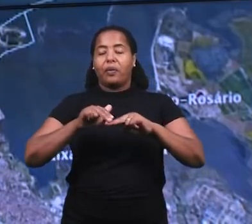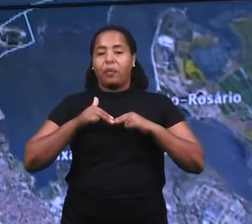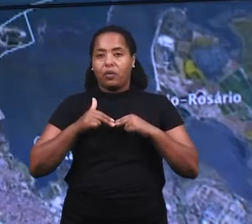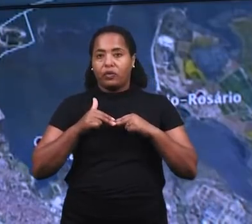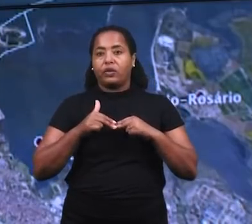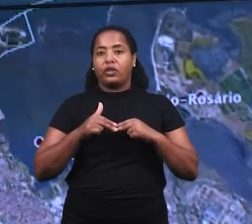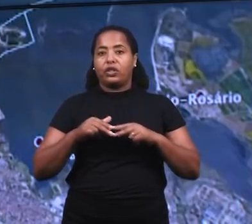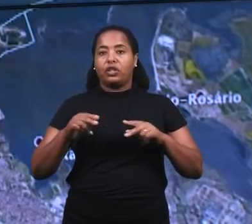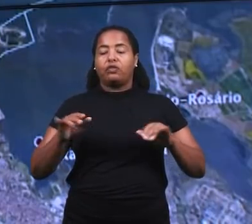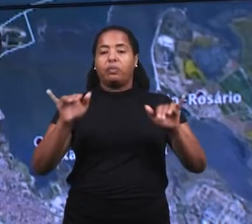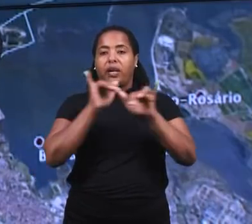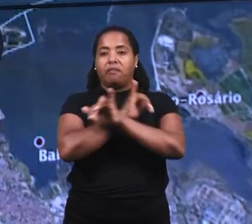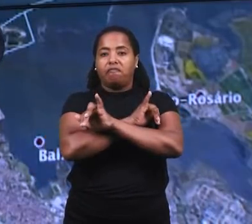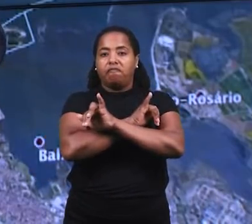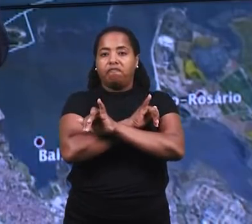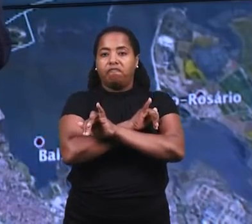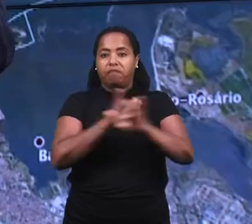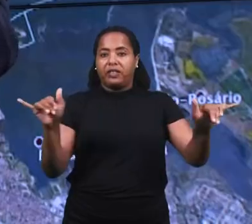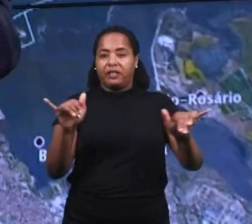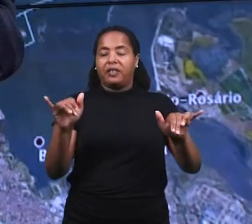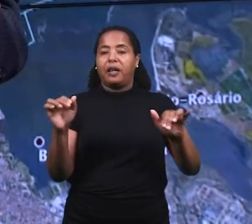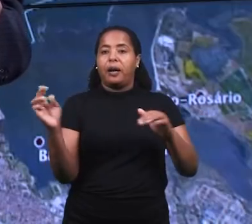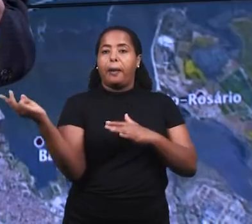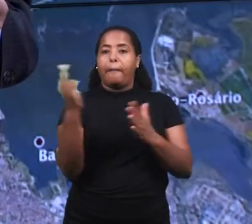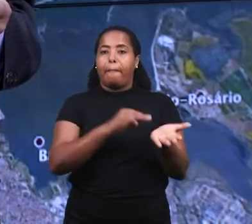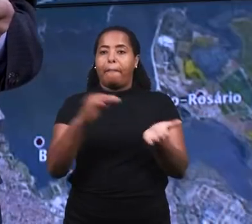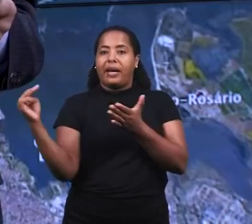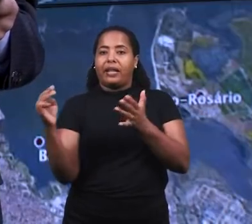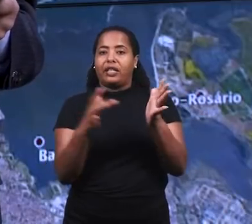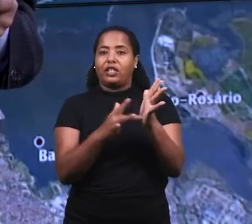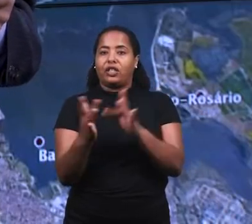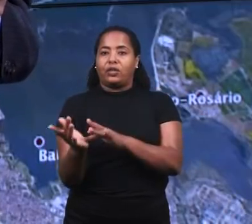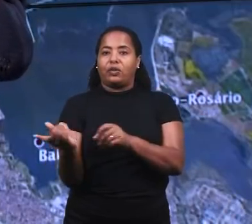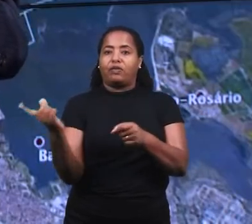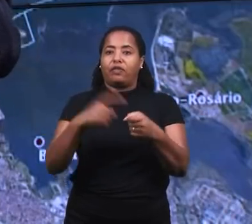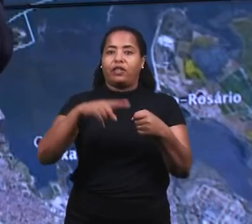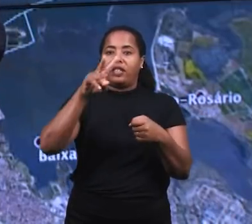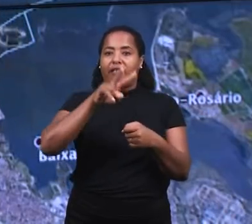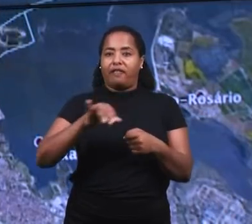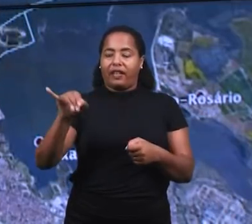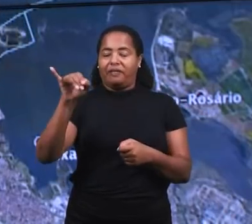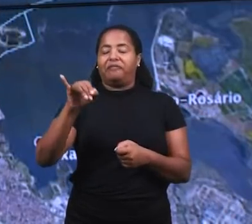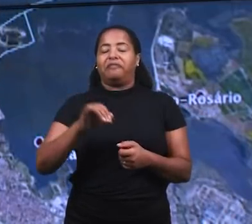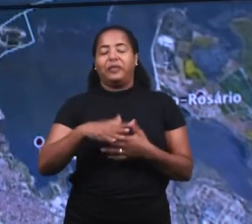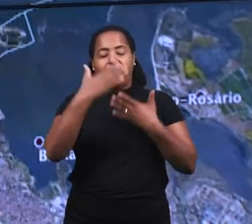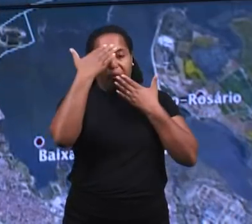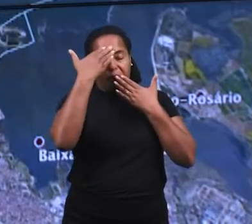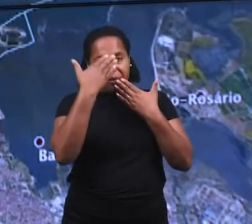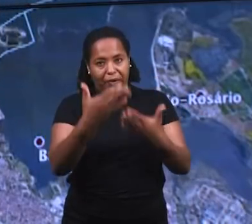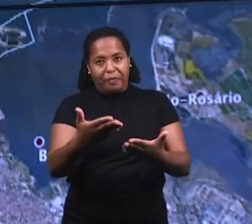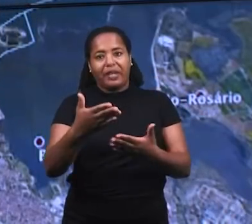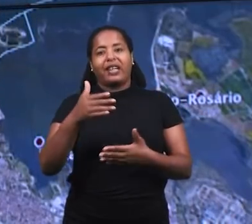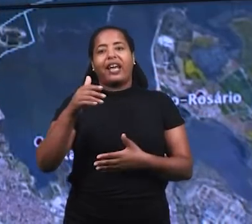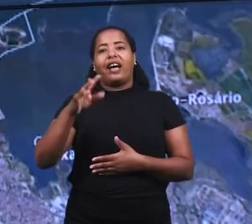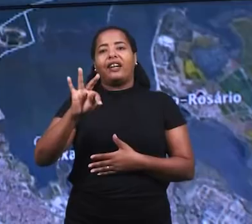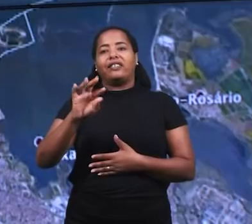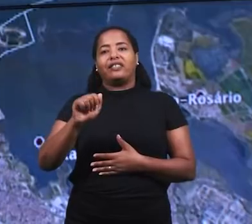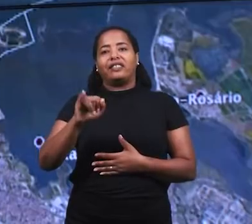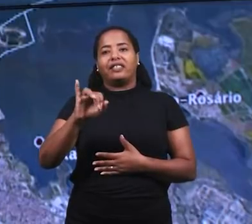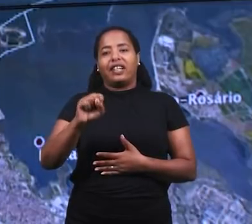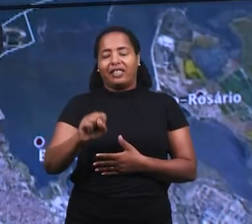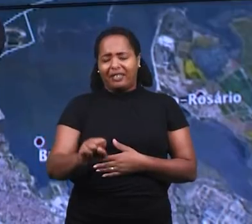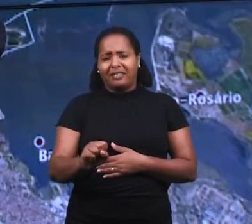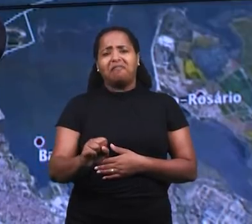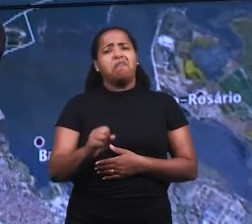escolas bíblicas, elas têm sido um motivo para uma proclamação. A proclamação é: Maranata, o Senhor Jesus vem.